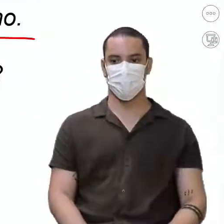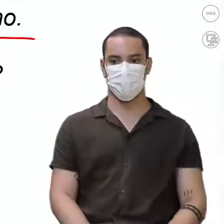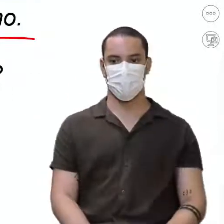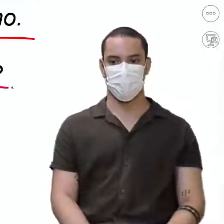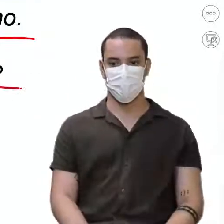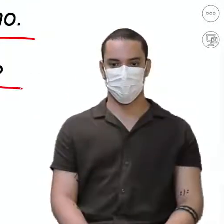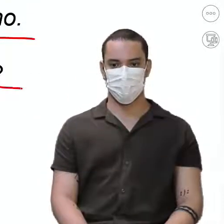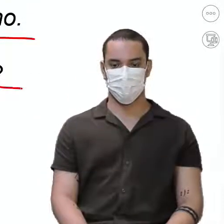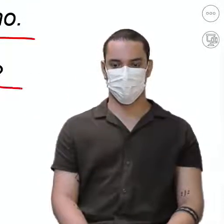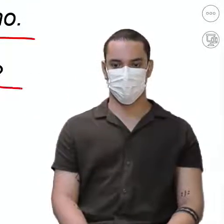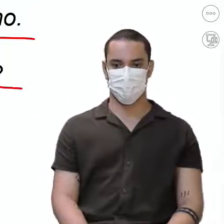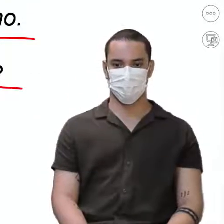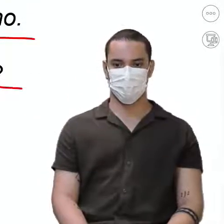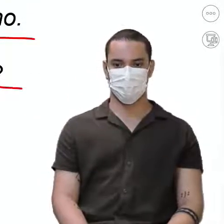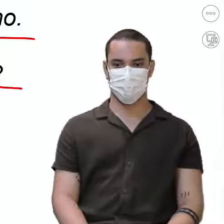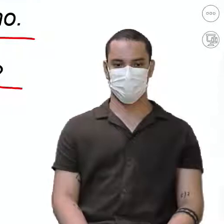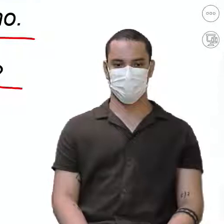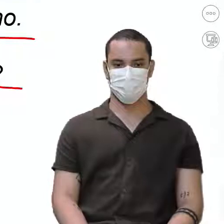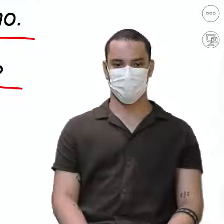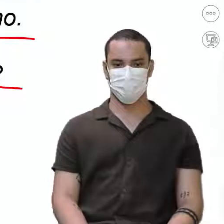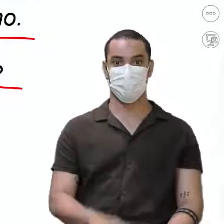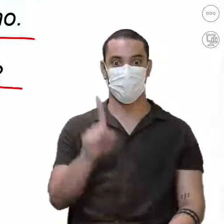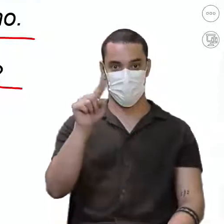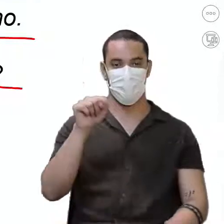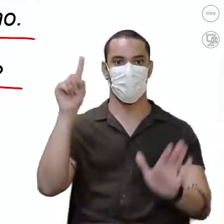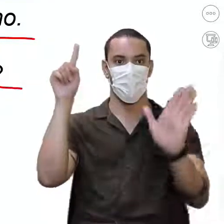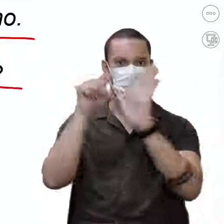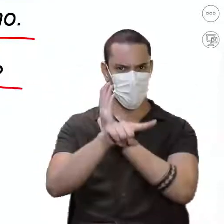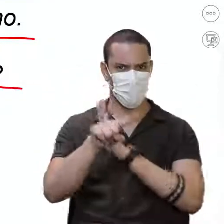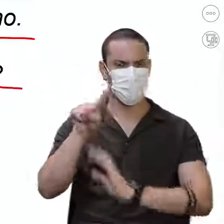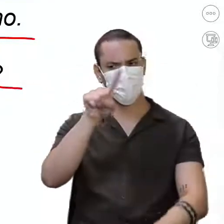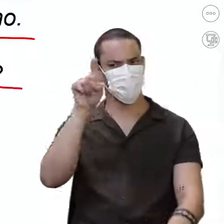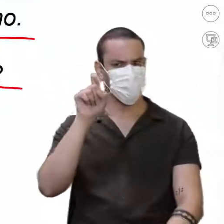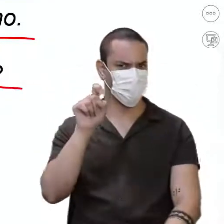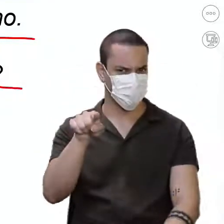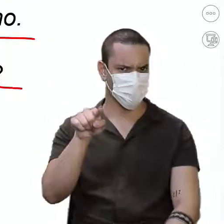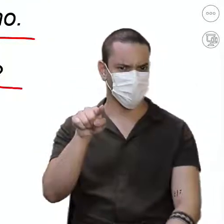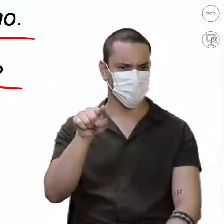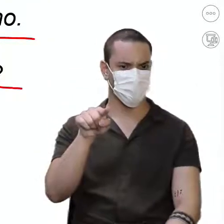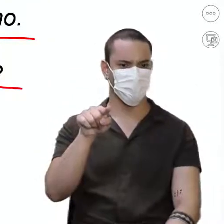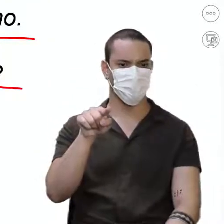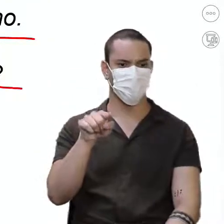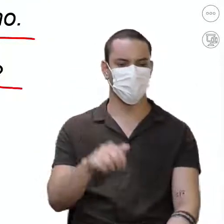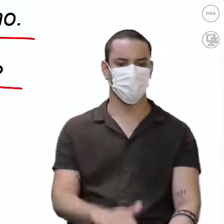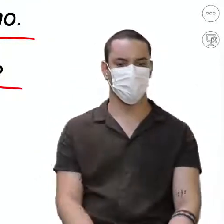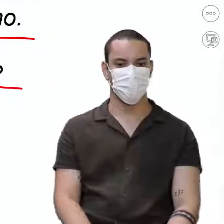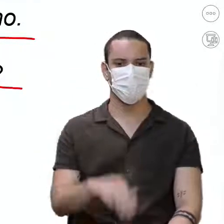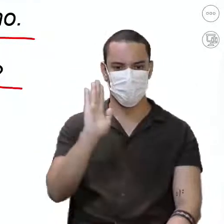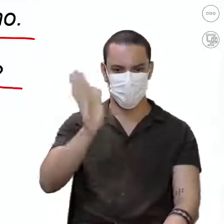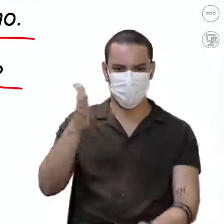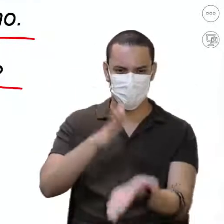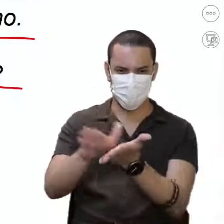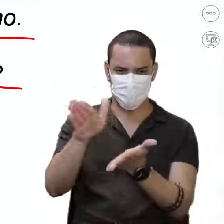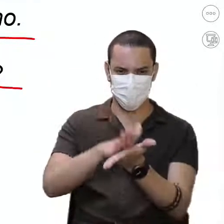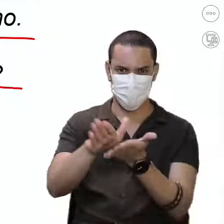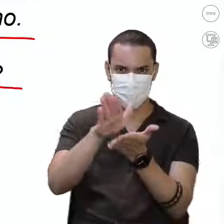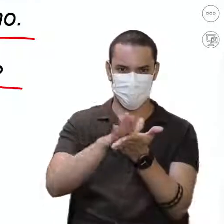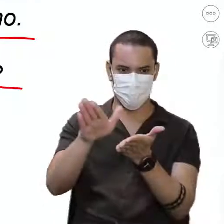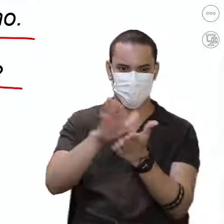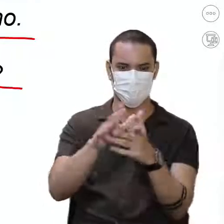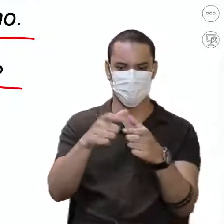the disco already? Que é uma pergunta, eu tenho que fazer minha entonação. Já gastou o proveito